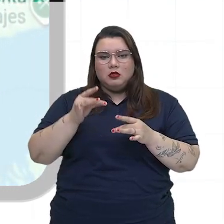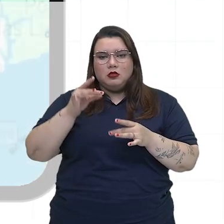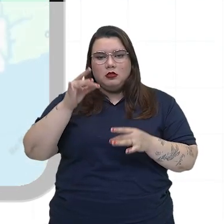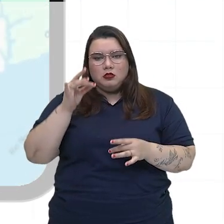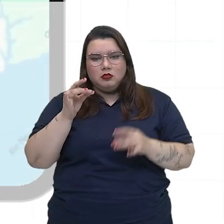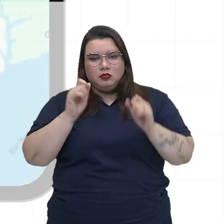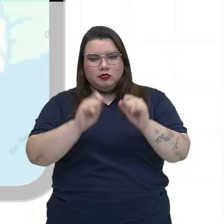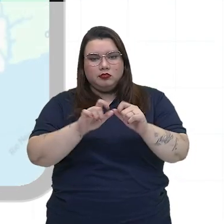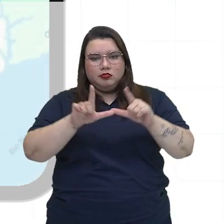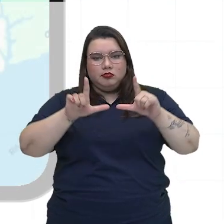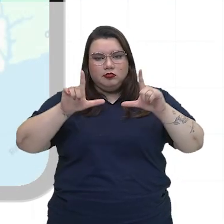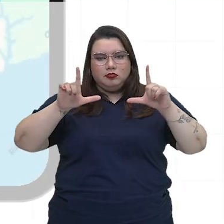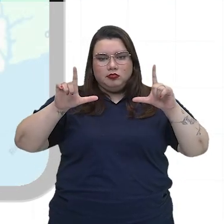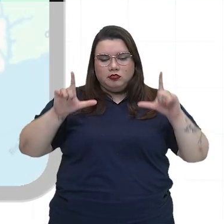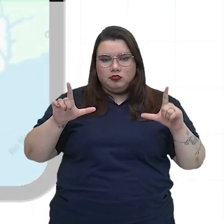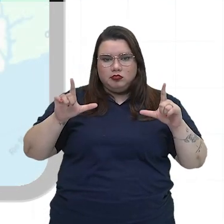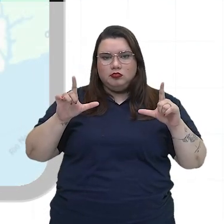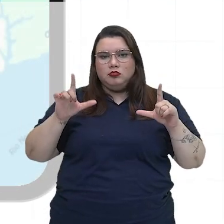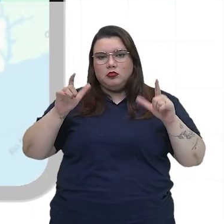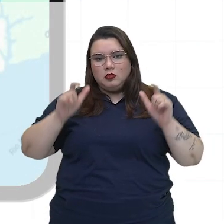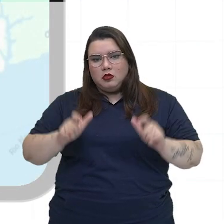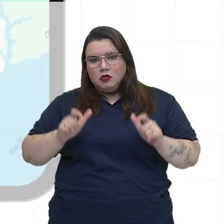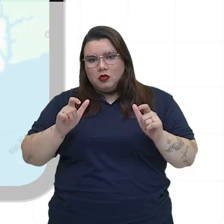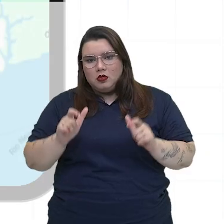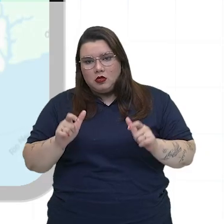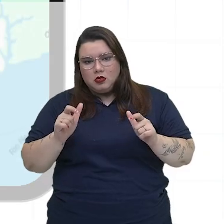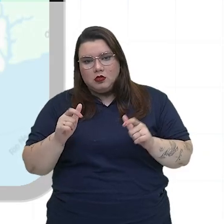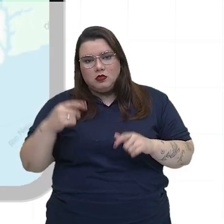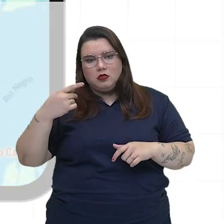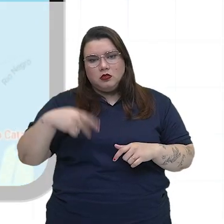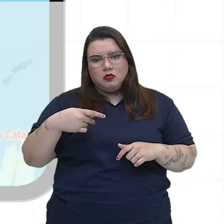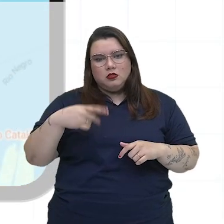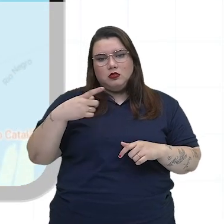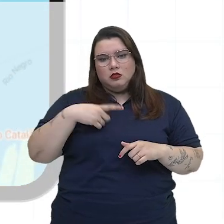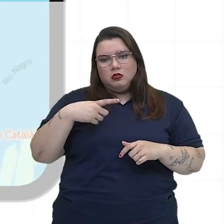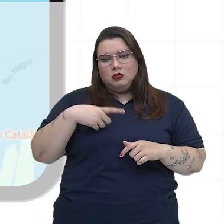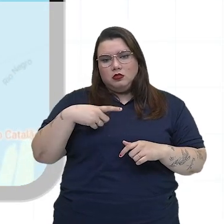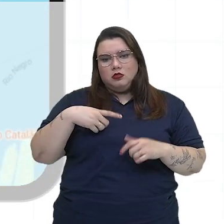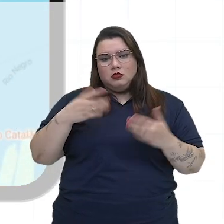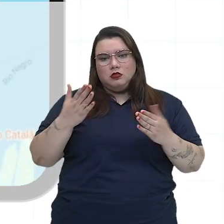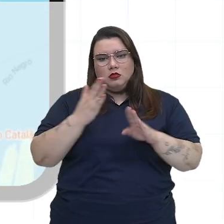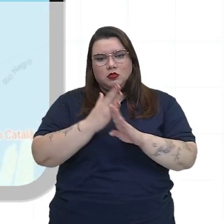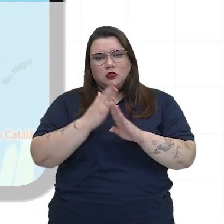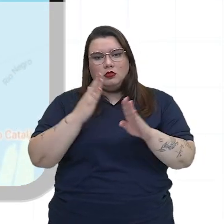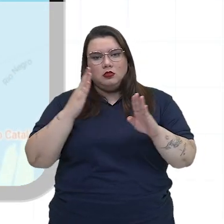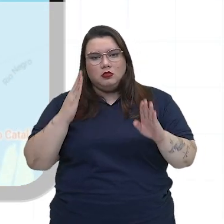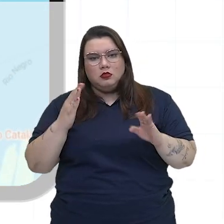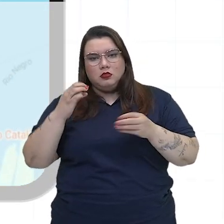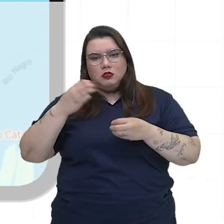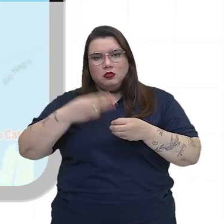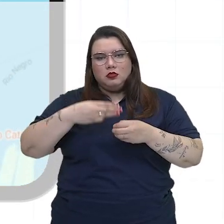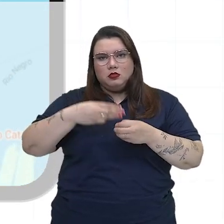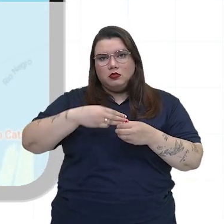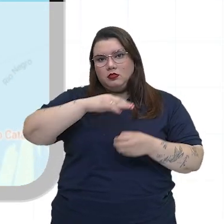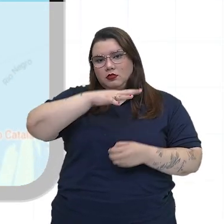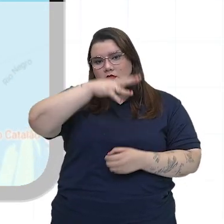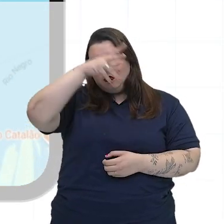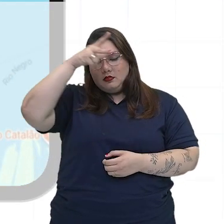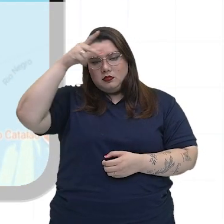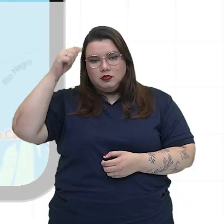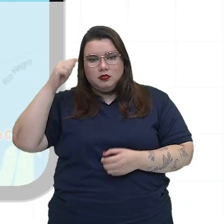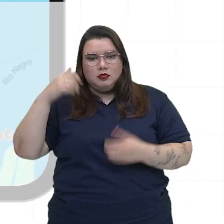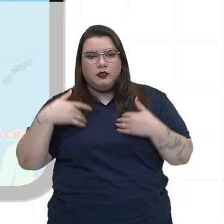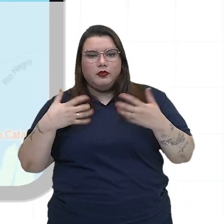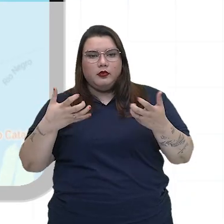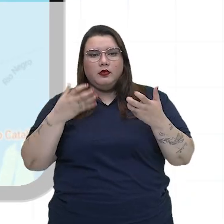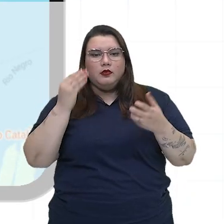ao aproximar, ao dar o zoom de um determinado local, eu chego aí e identifico o município de Manaus. Ah,